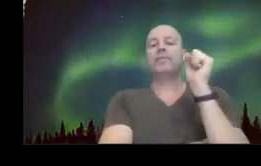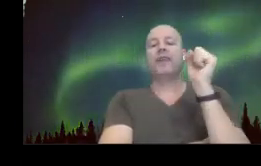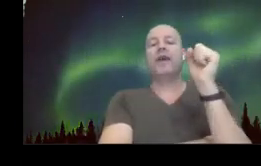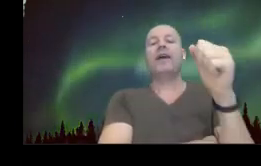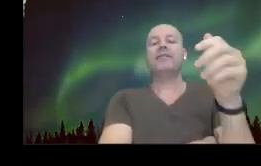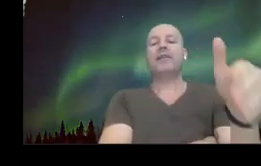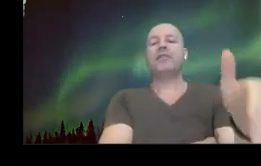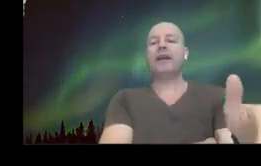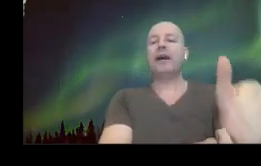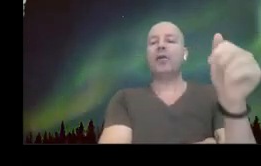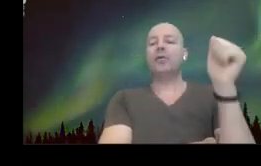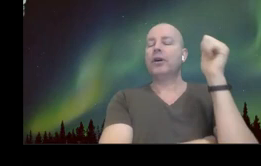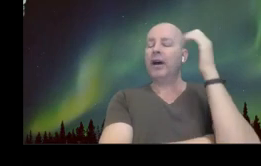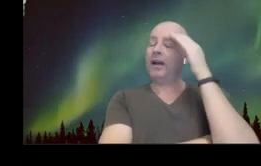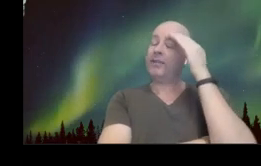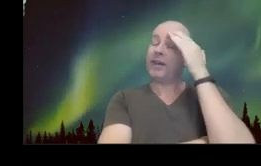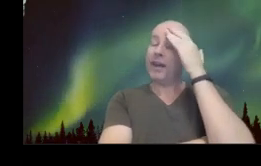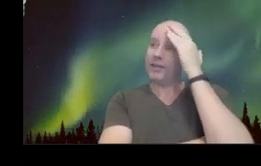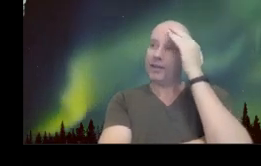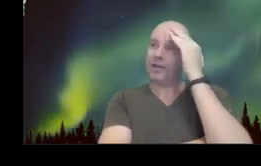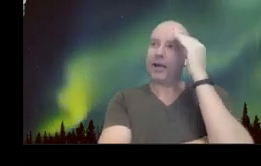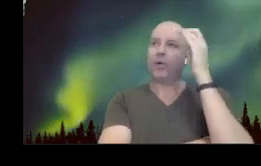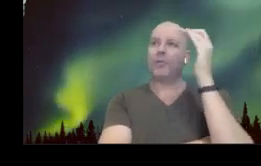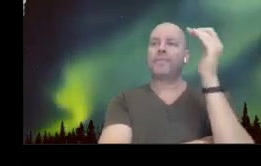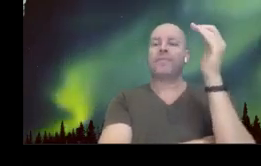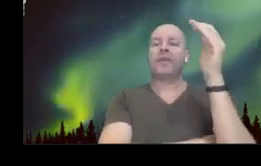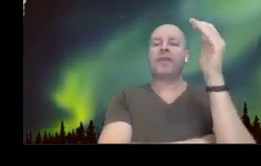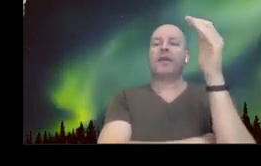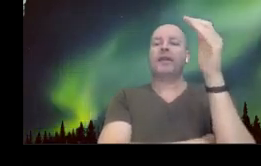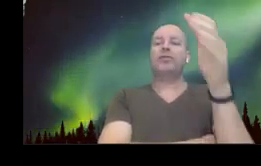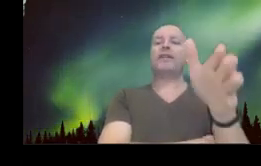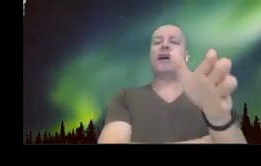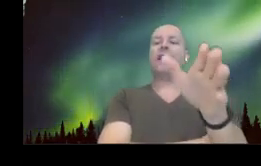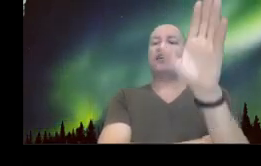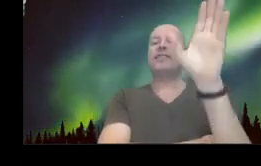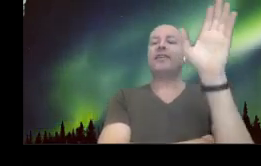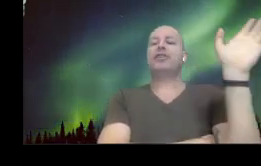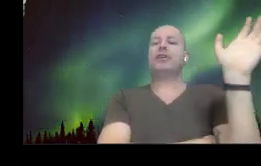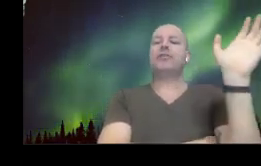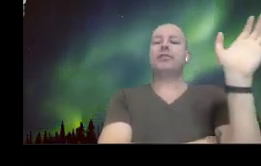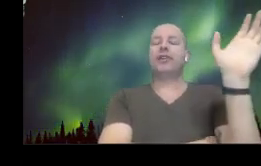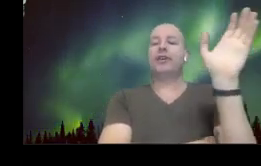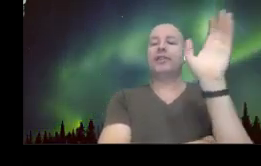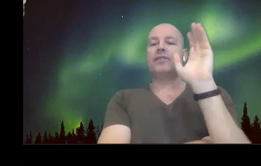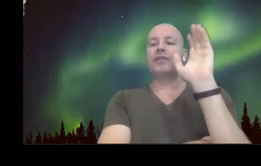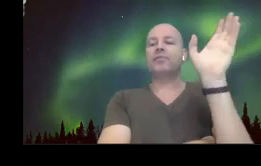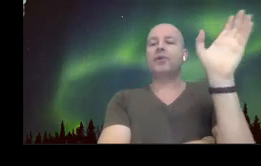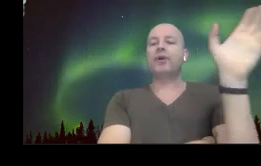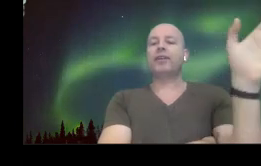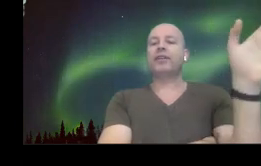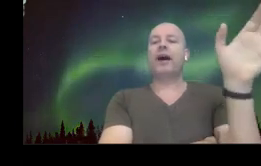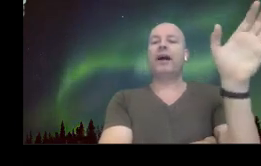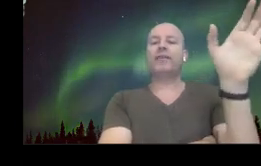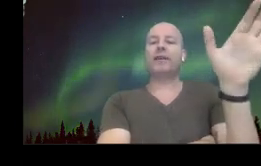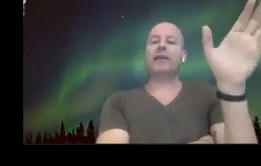de rio, reserva legal. Alex, o que é reserva legal? Dentro lá da fazendinha de vocês, 3